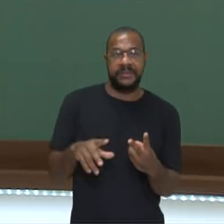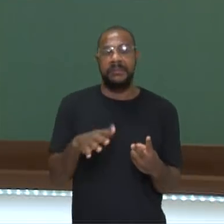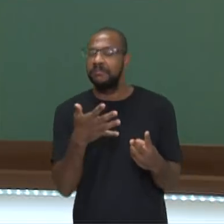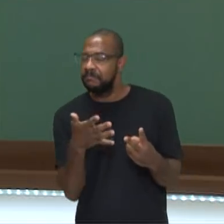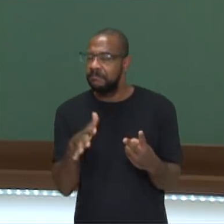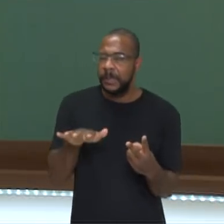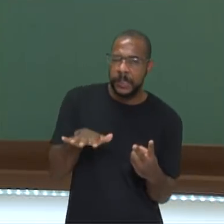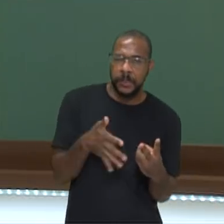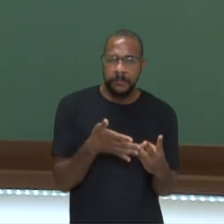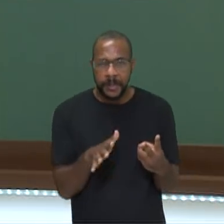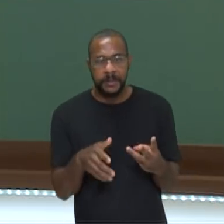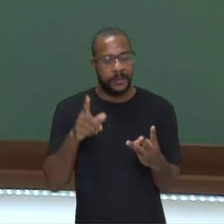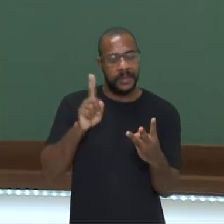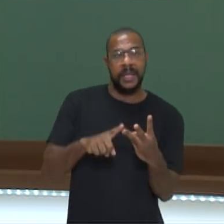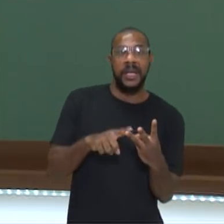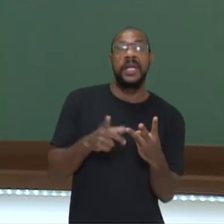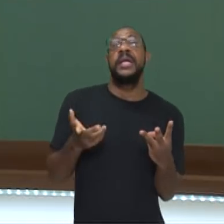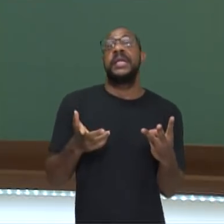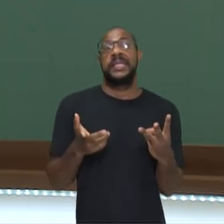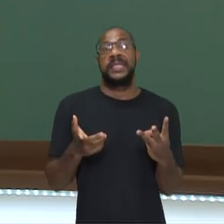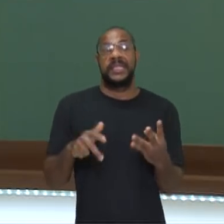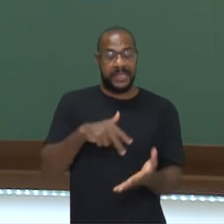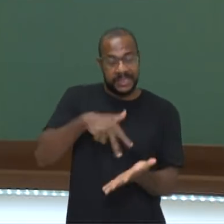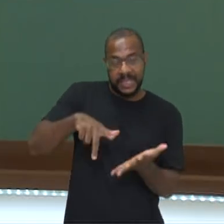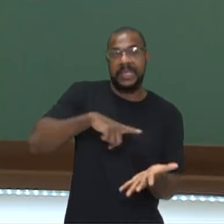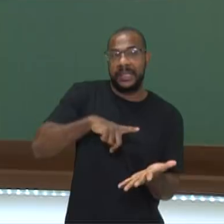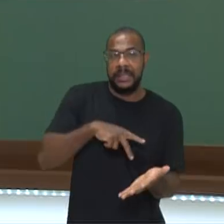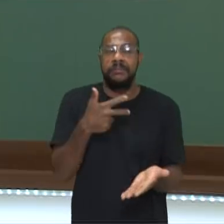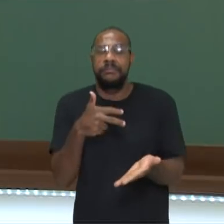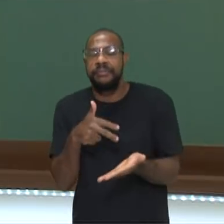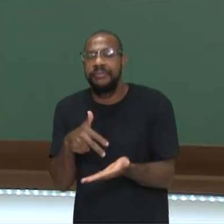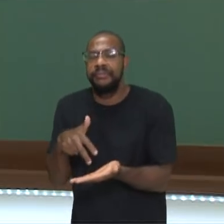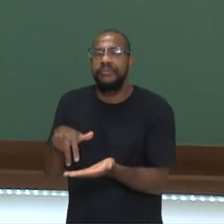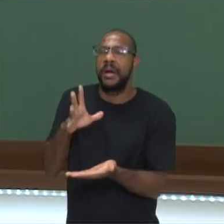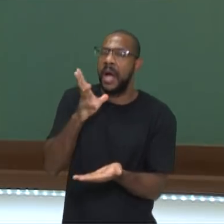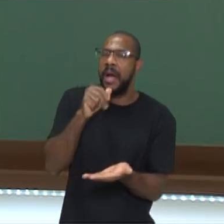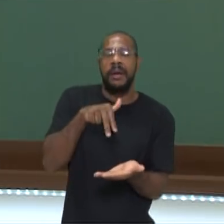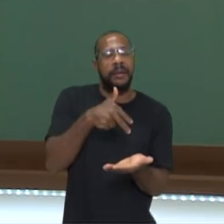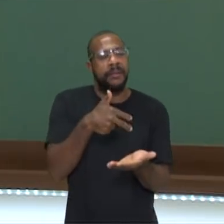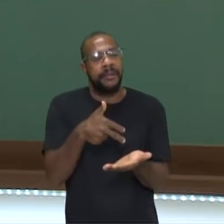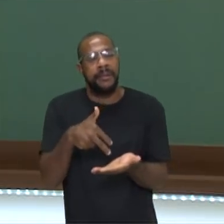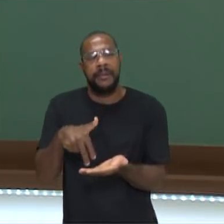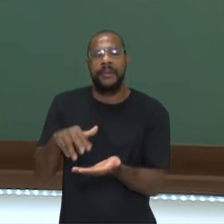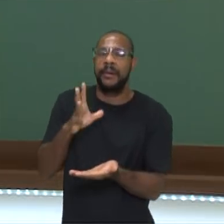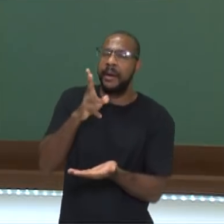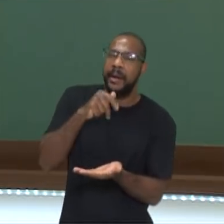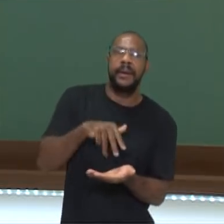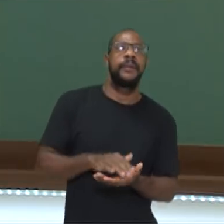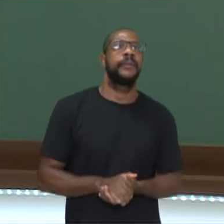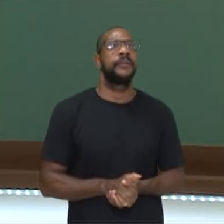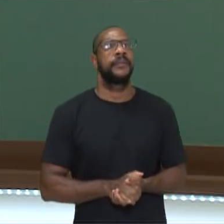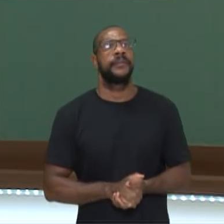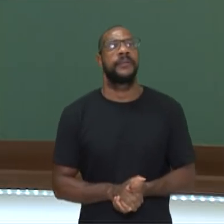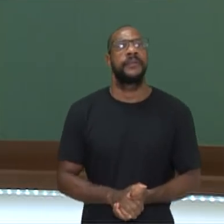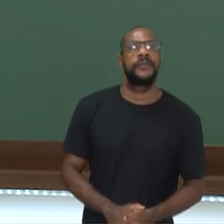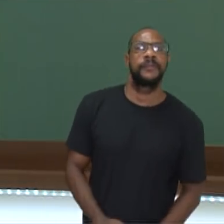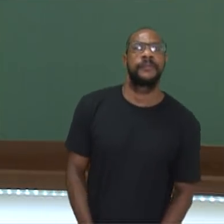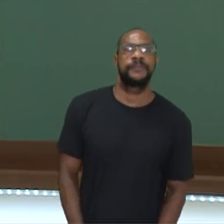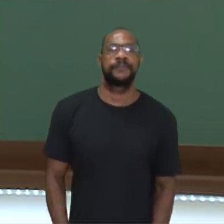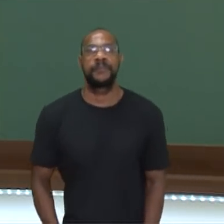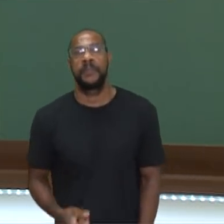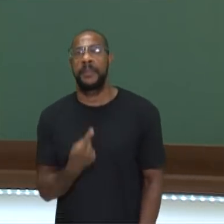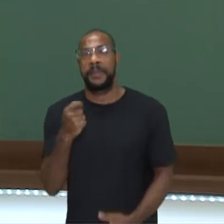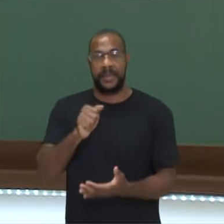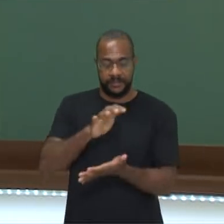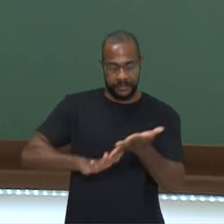moderado e danças que terão um tempo bem mais lento. Primeiro exercício